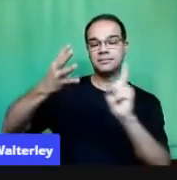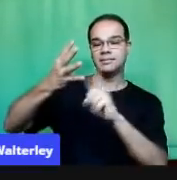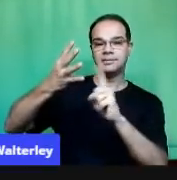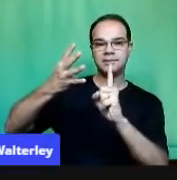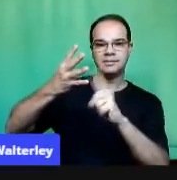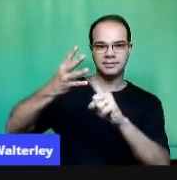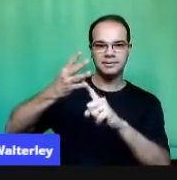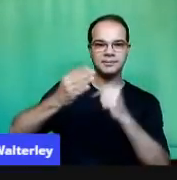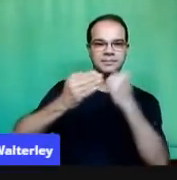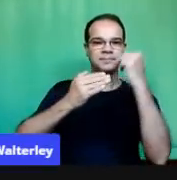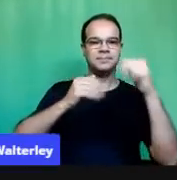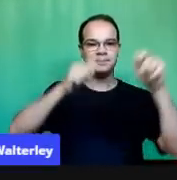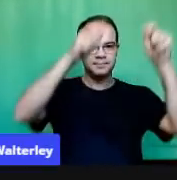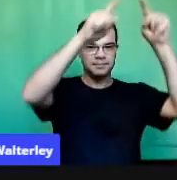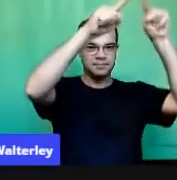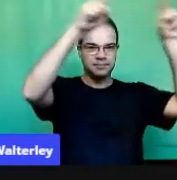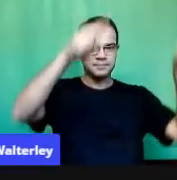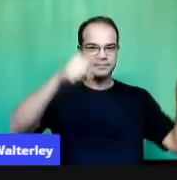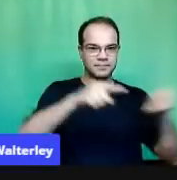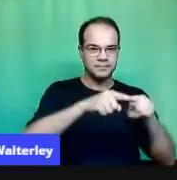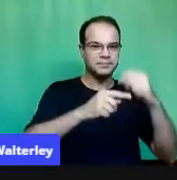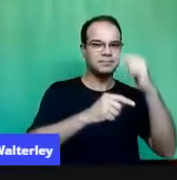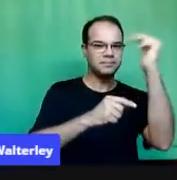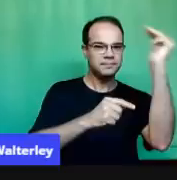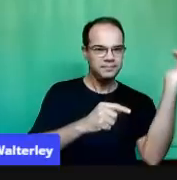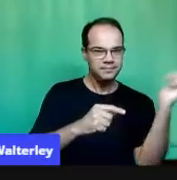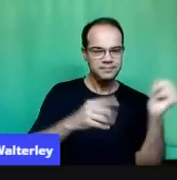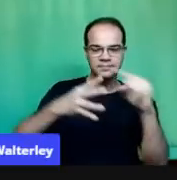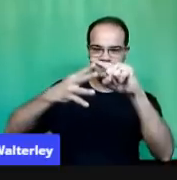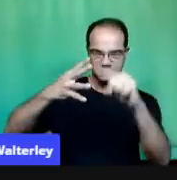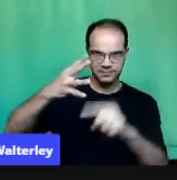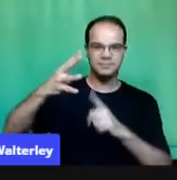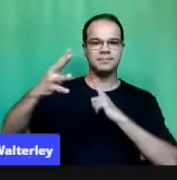Entretanto, ela não colocava